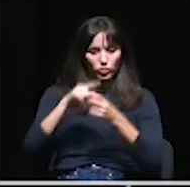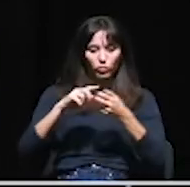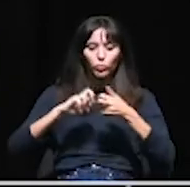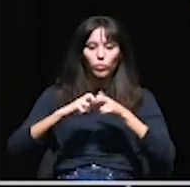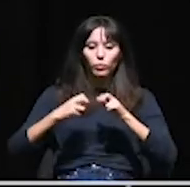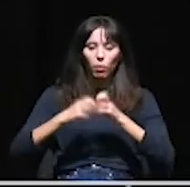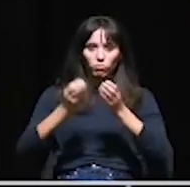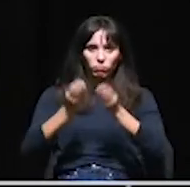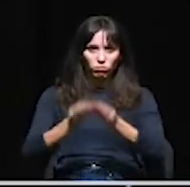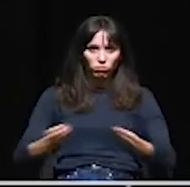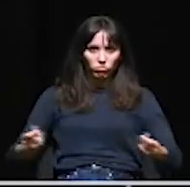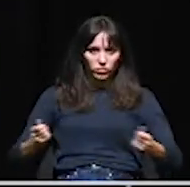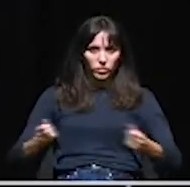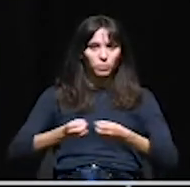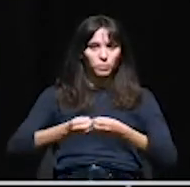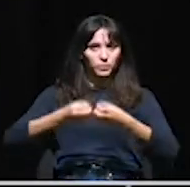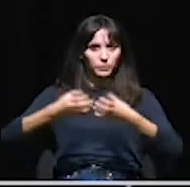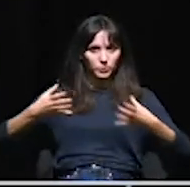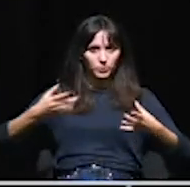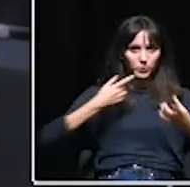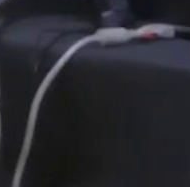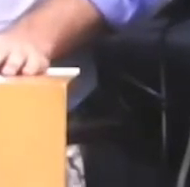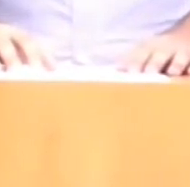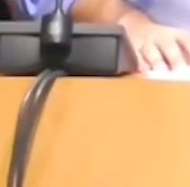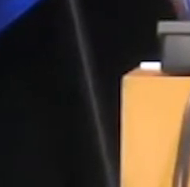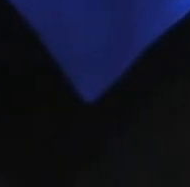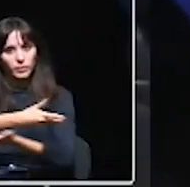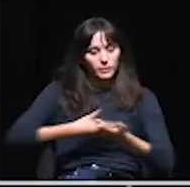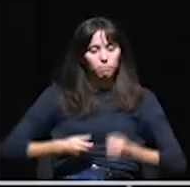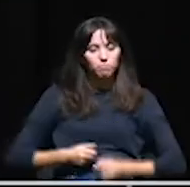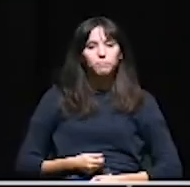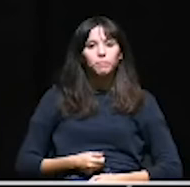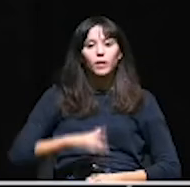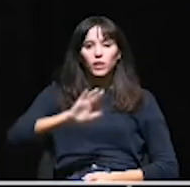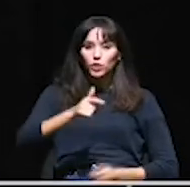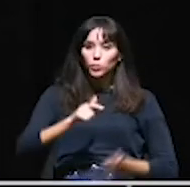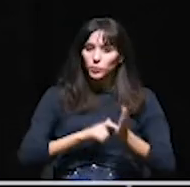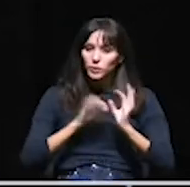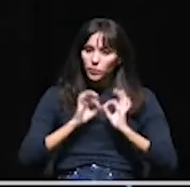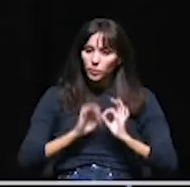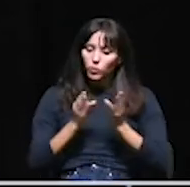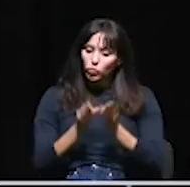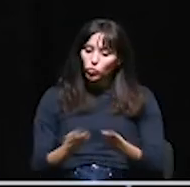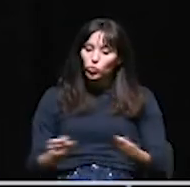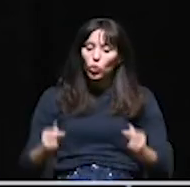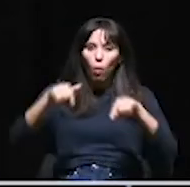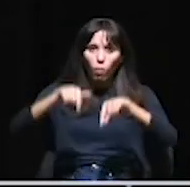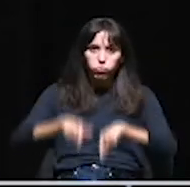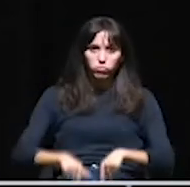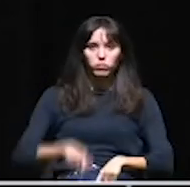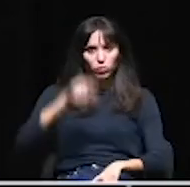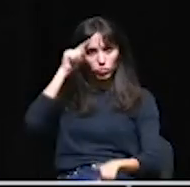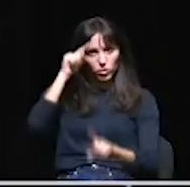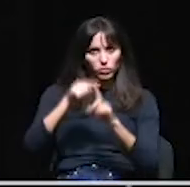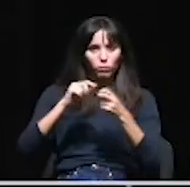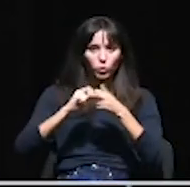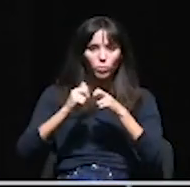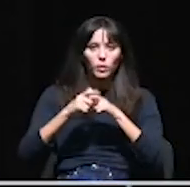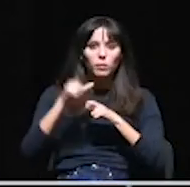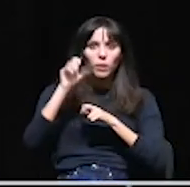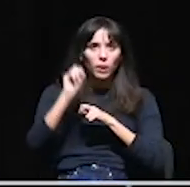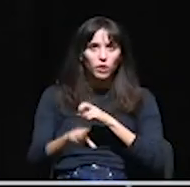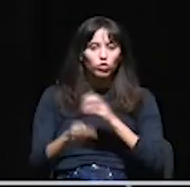problema e impedir que se volte a repetir. Lisboa precisa de soluções imediatas para o problema do lixo e de